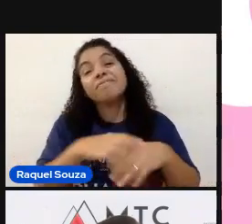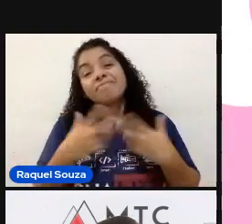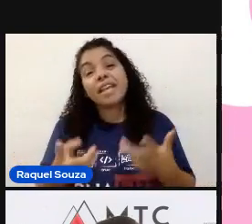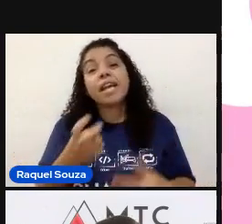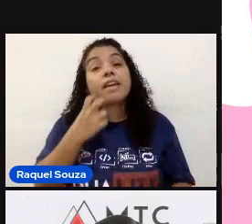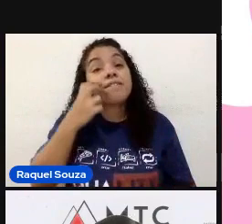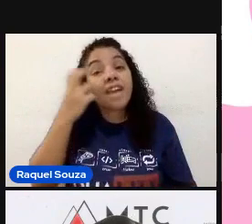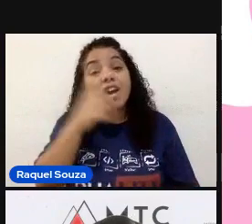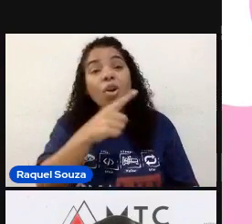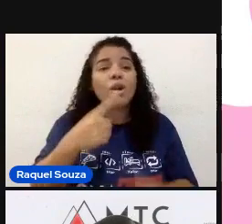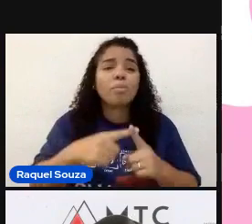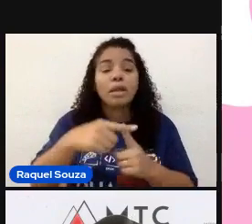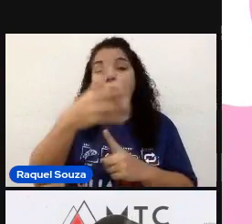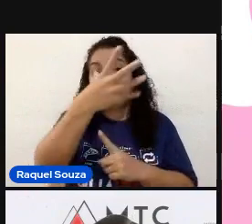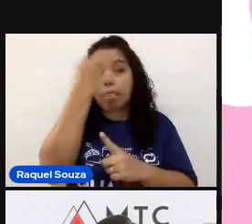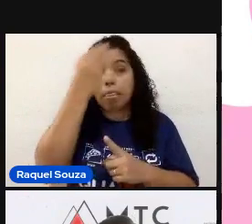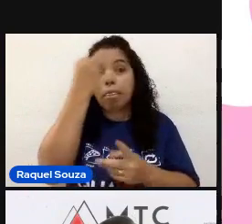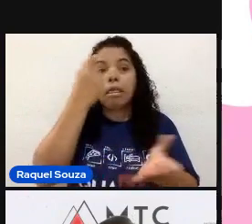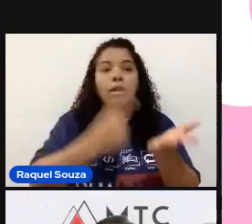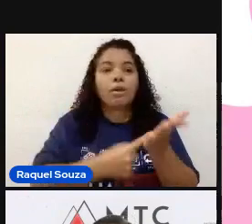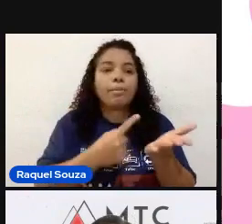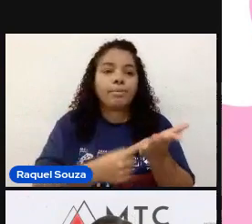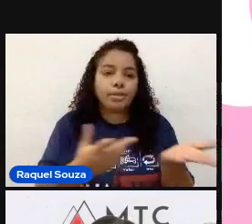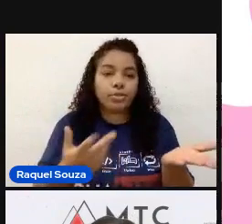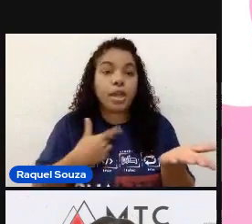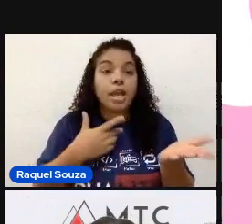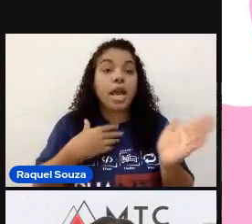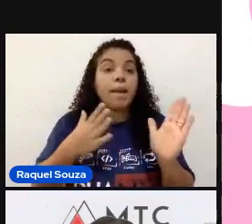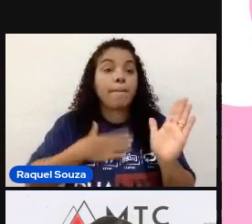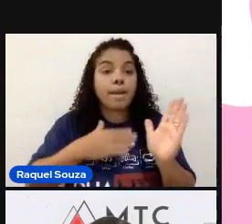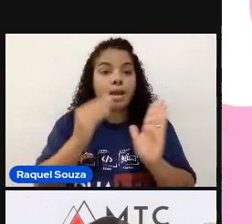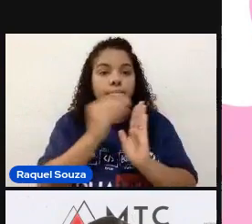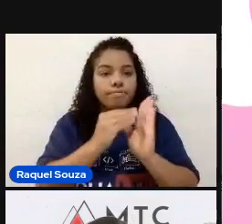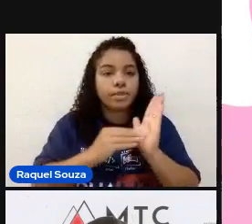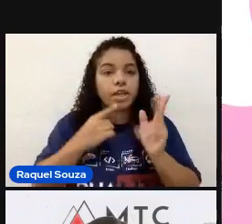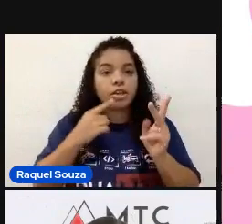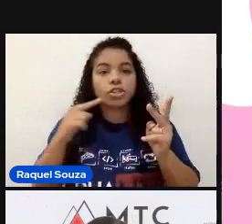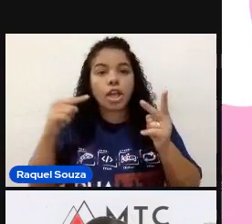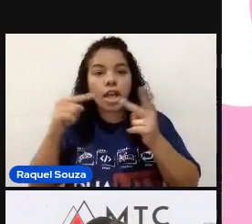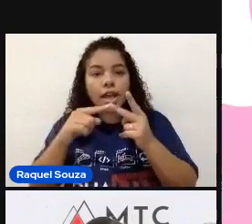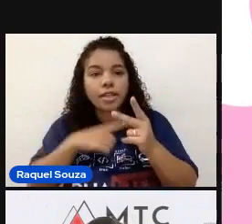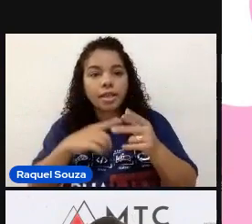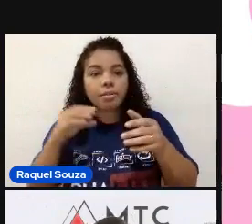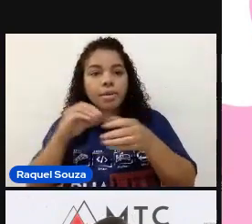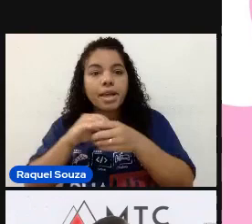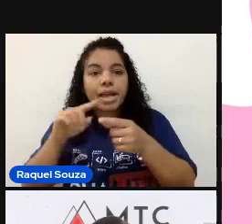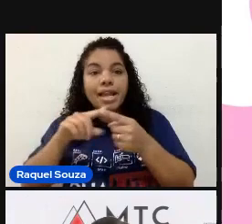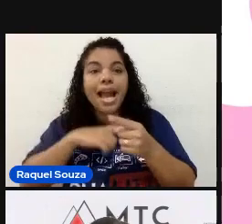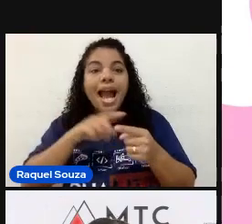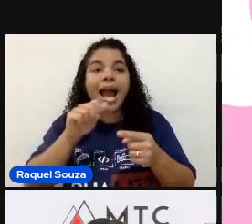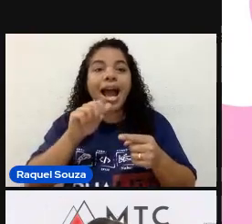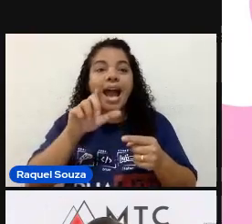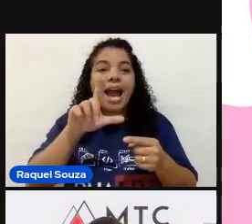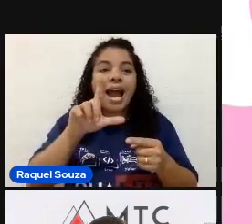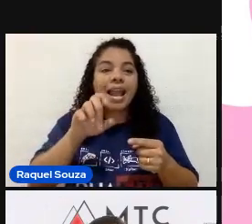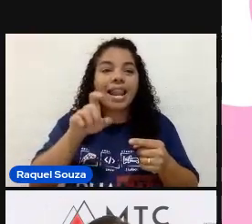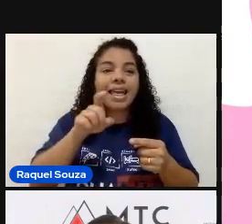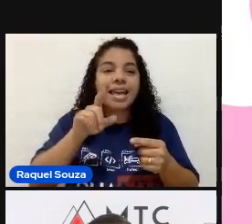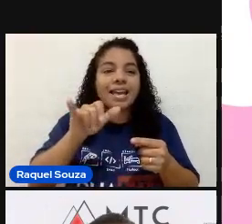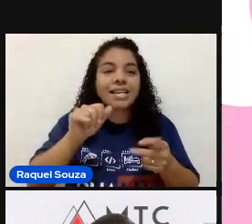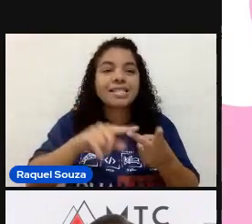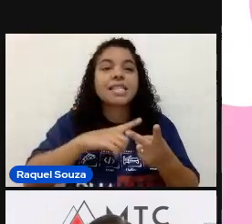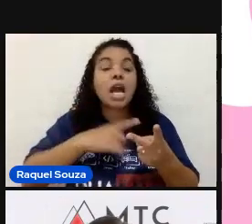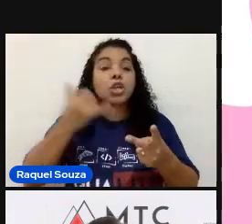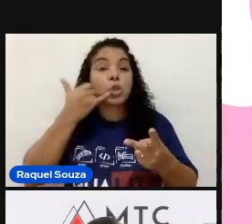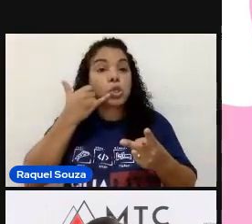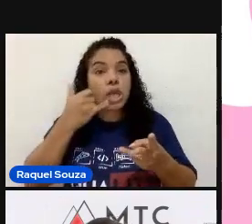Vergonha por esquecer os compromissos. A minha agenda é sincronizada na minha Alexa, que é sincronizada às vezes no meu celular, que é sincronizado no